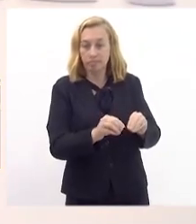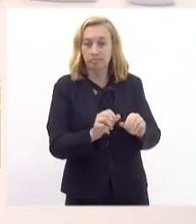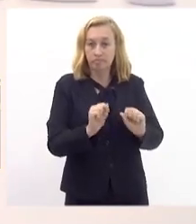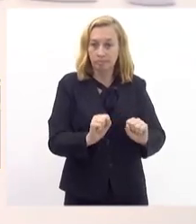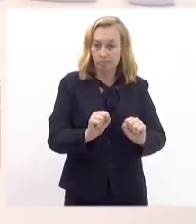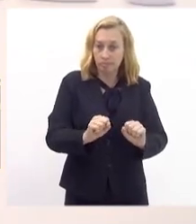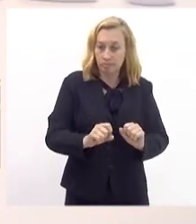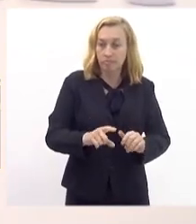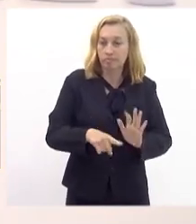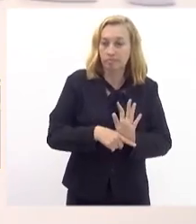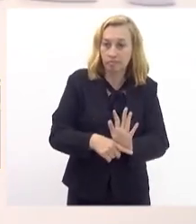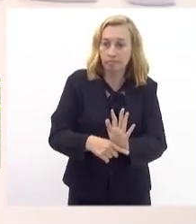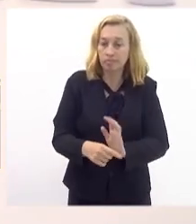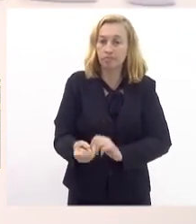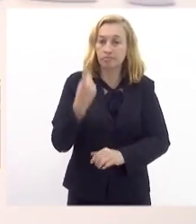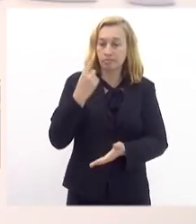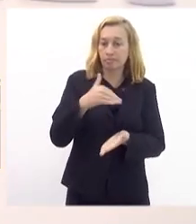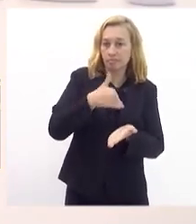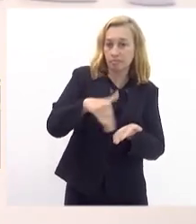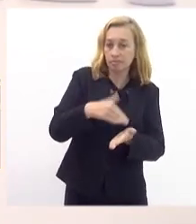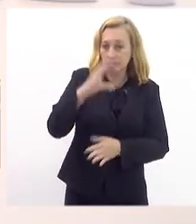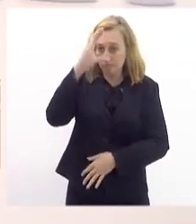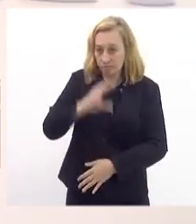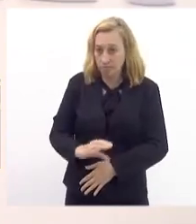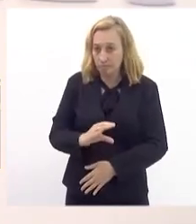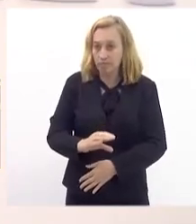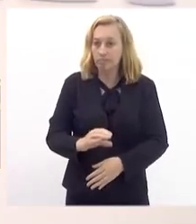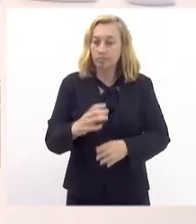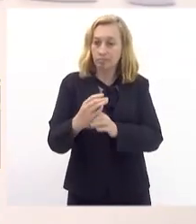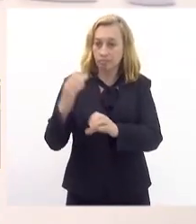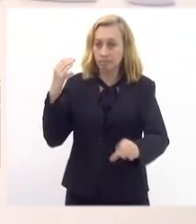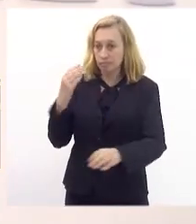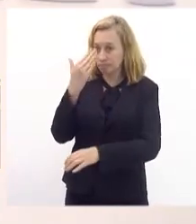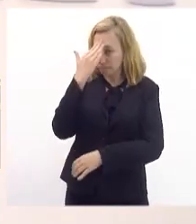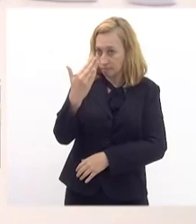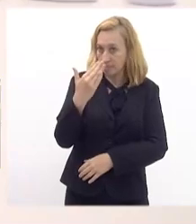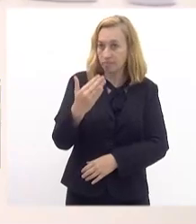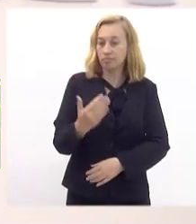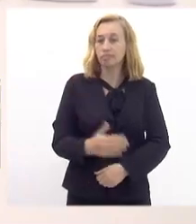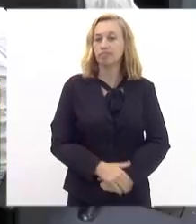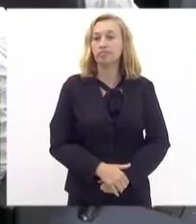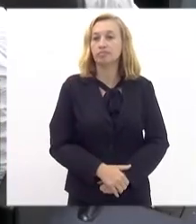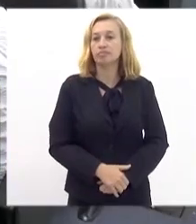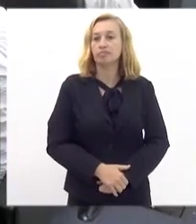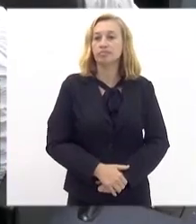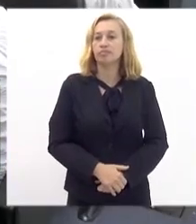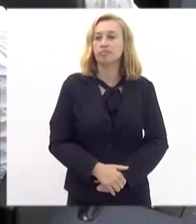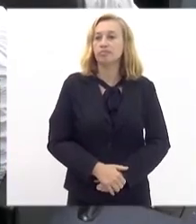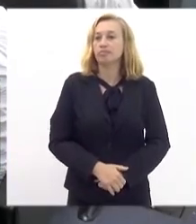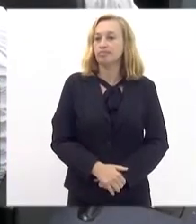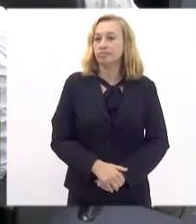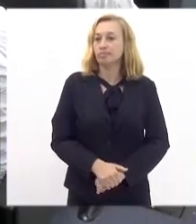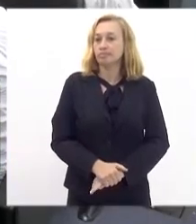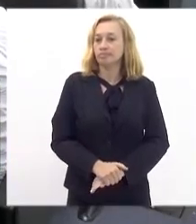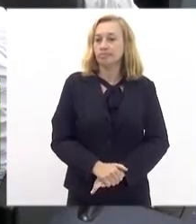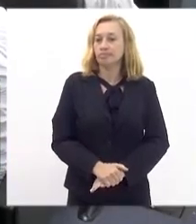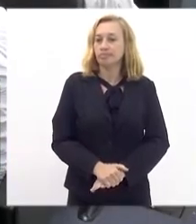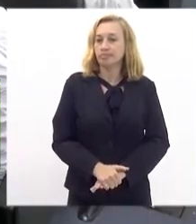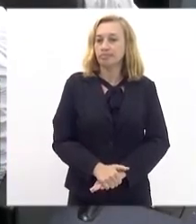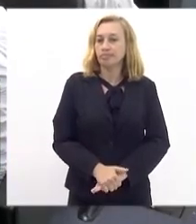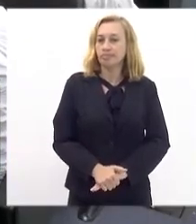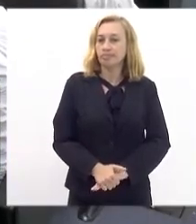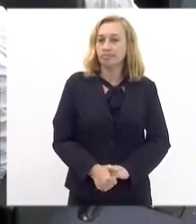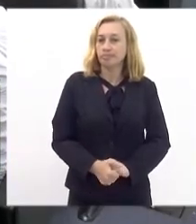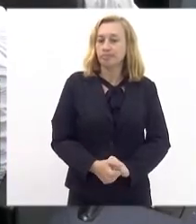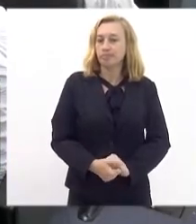compensado é minha opinião como o ex-secretário como cidadão como Engenheiro Tá bom muito obrigado olha só a